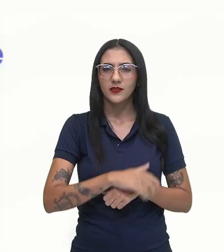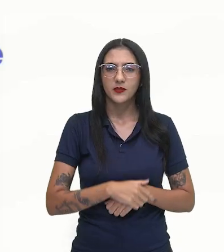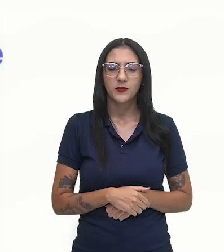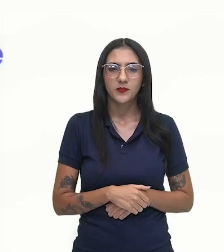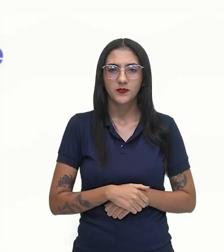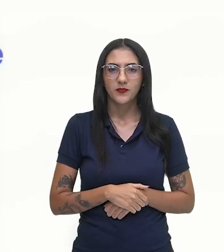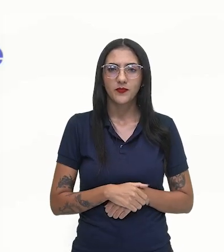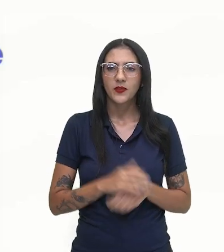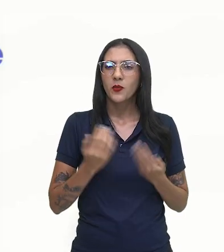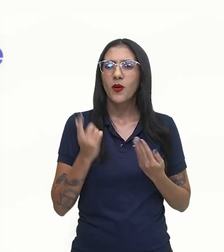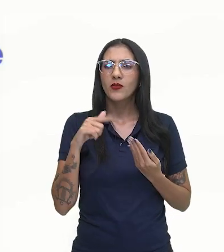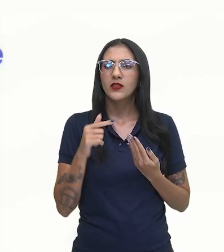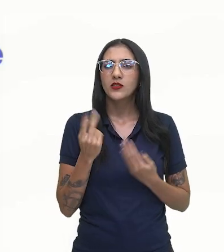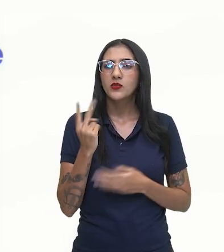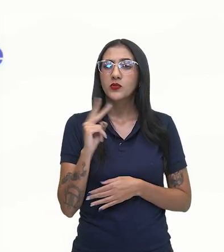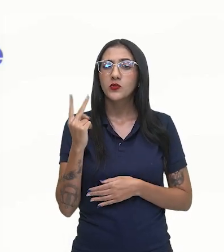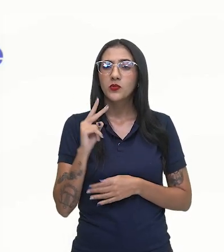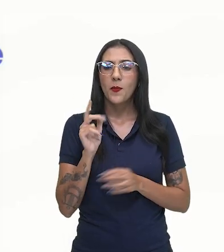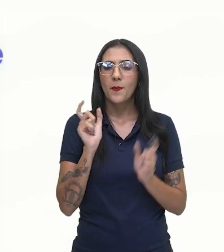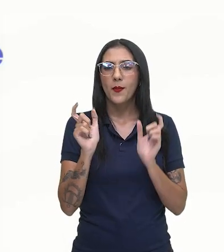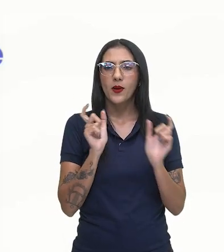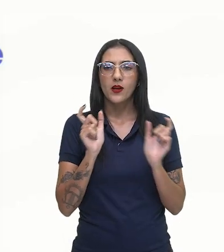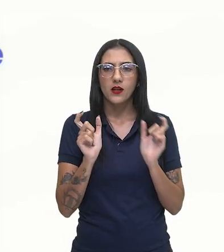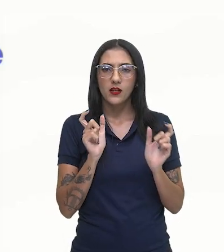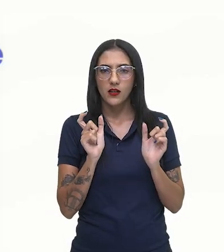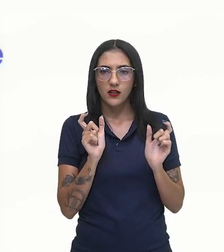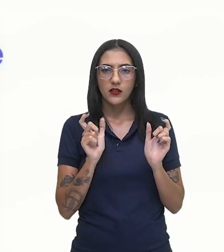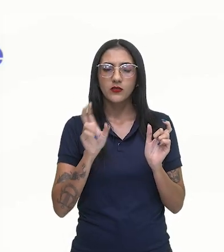Farther ou further? Eu posso falar que